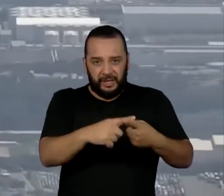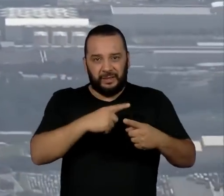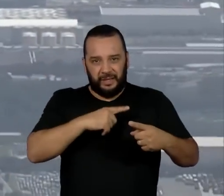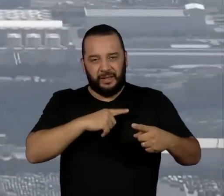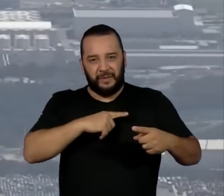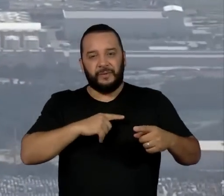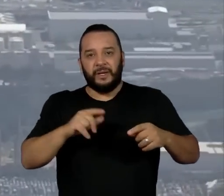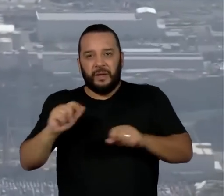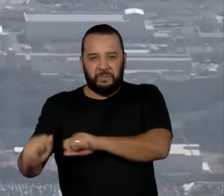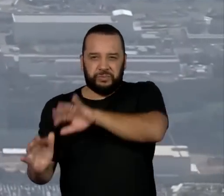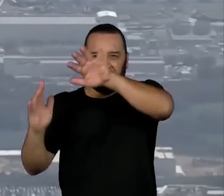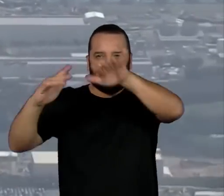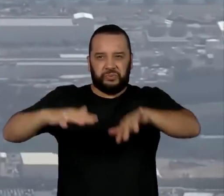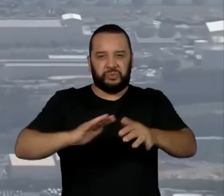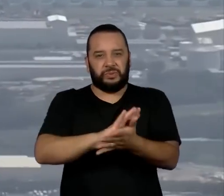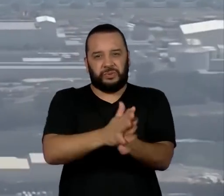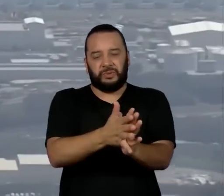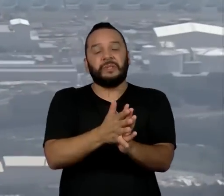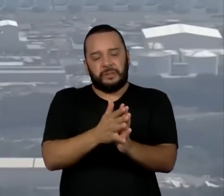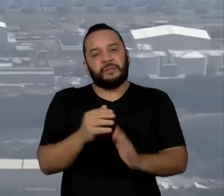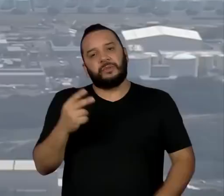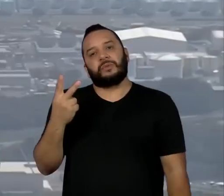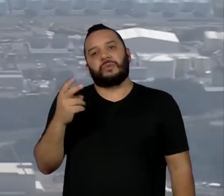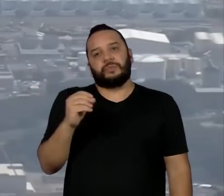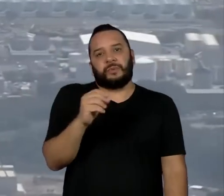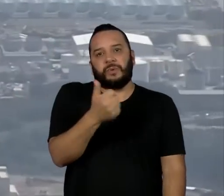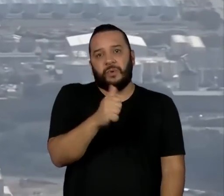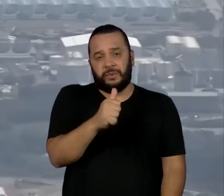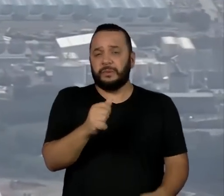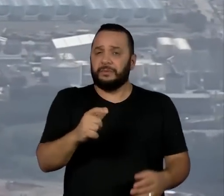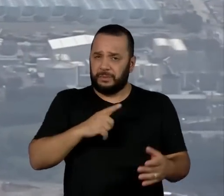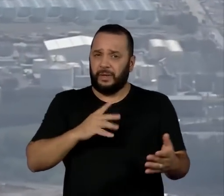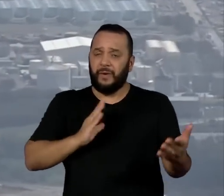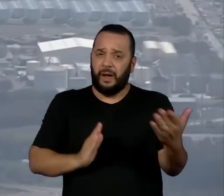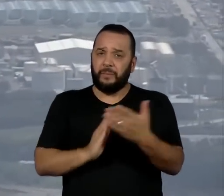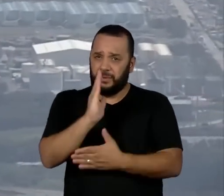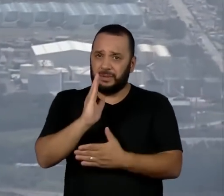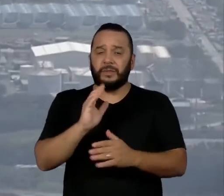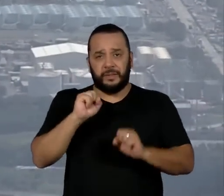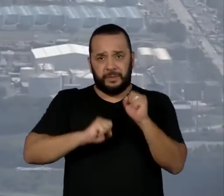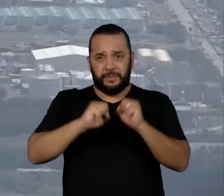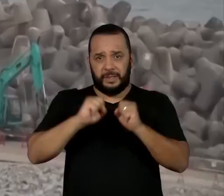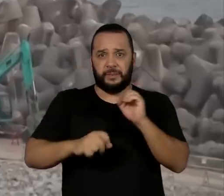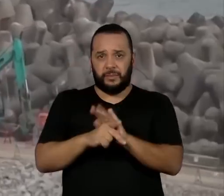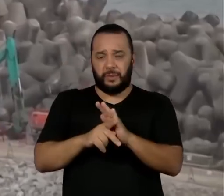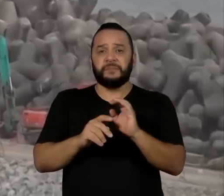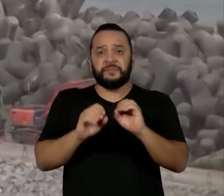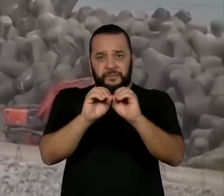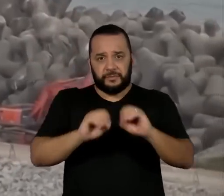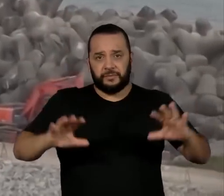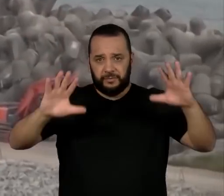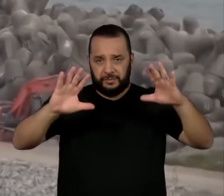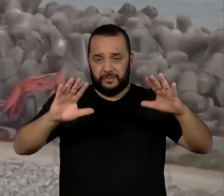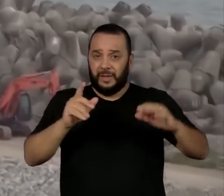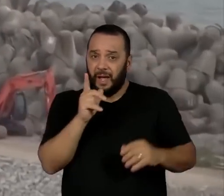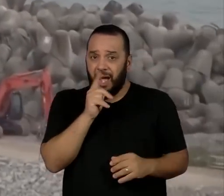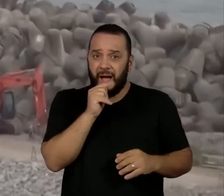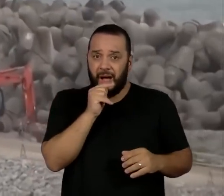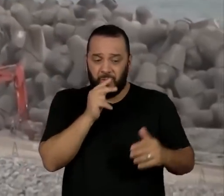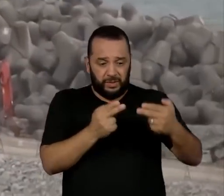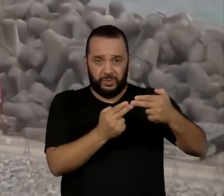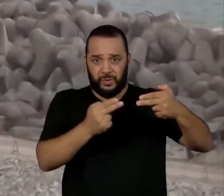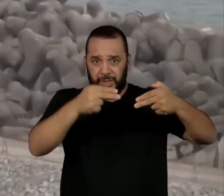decisão acontece após a aprovação da Agência Internacional de Energia Nuclear da ONU. Especialistas garantem que